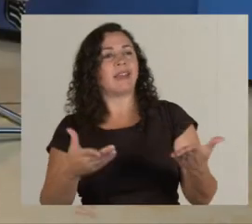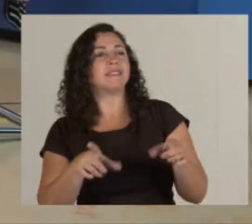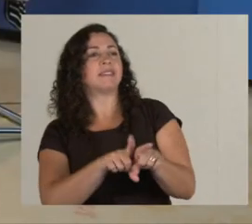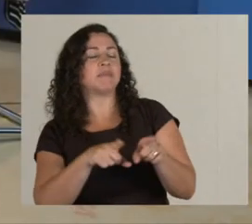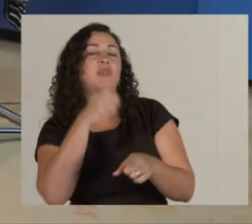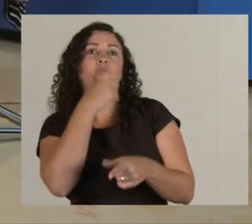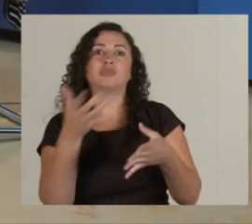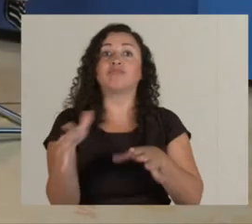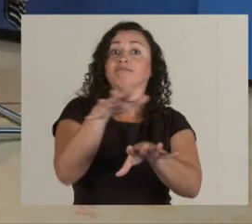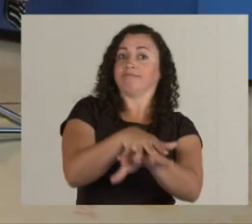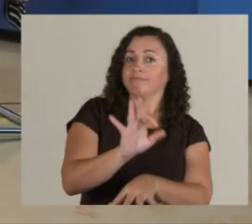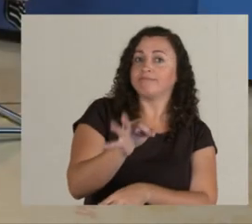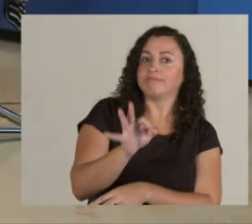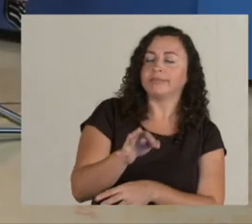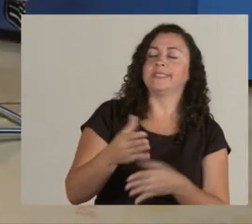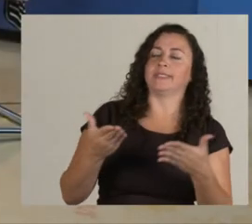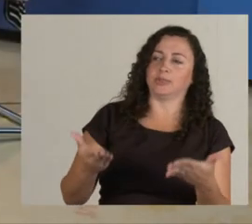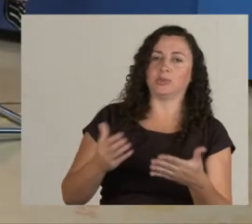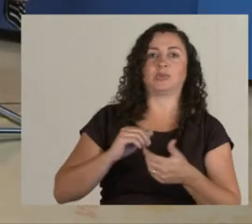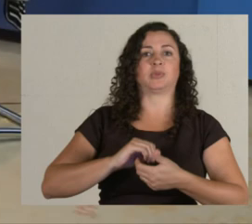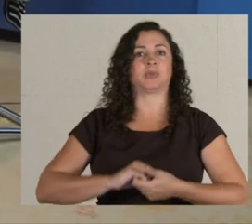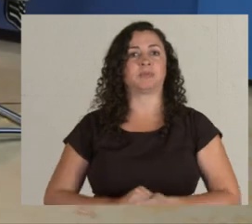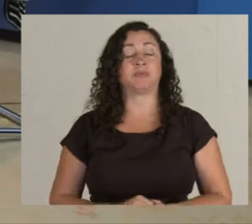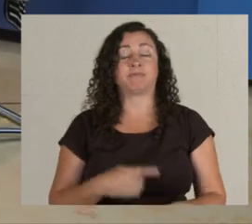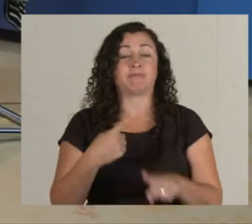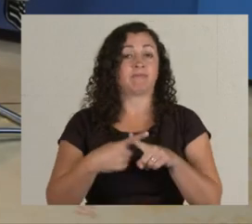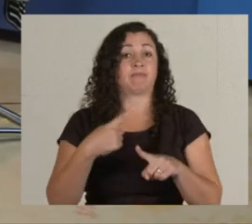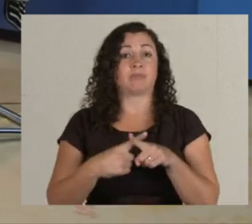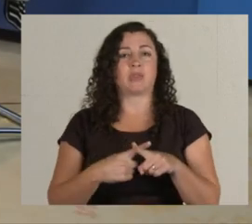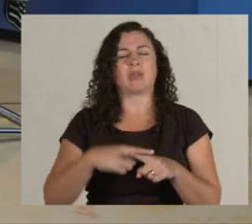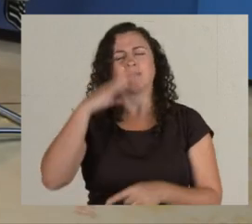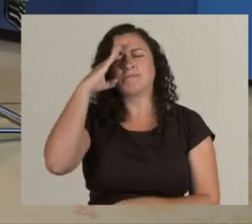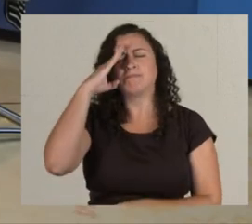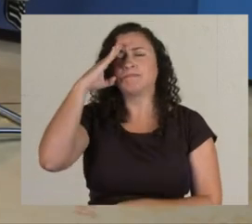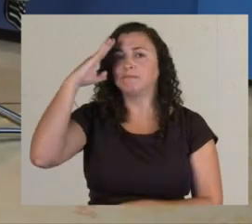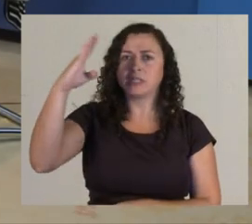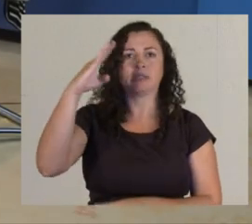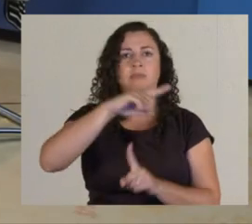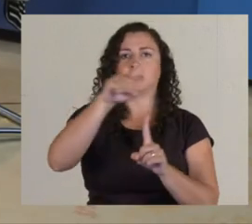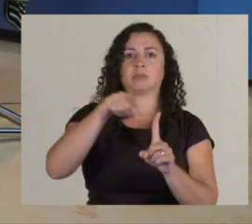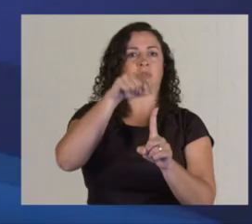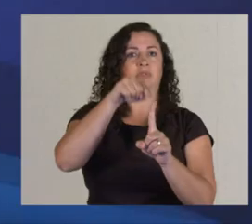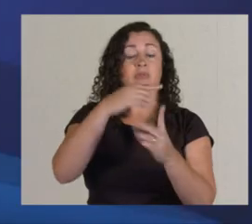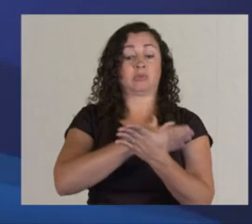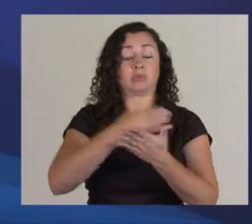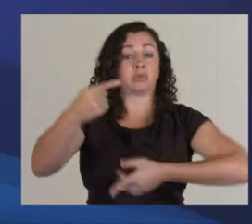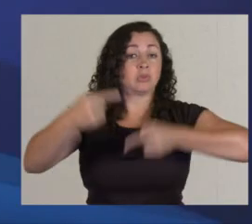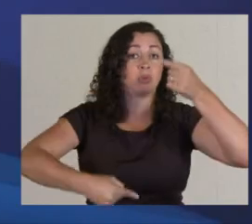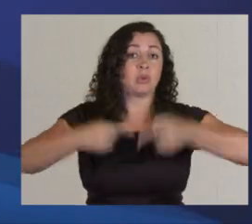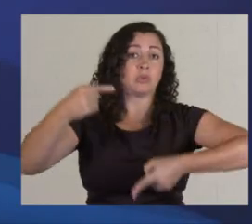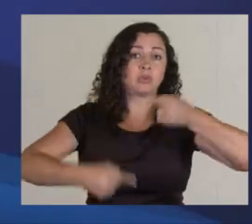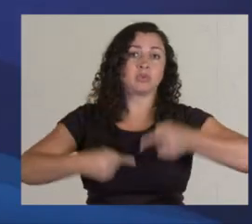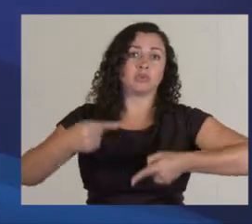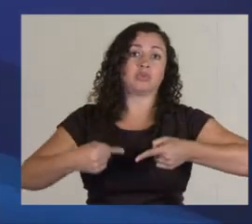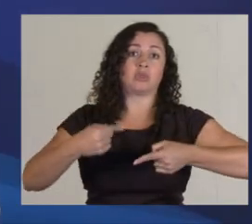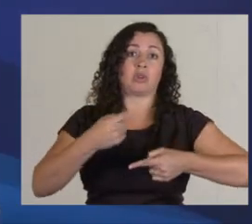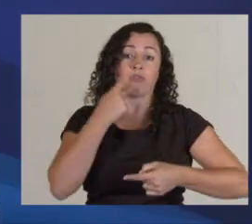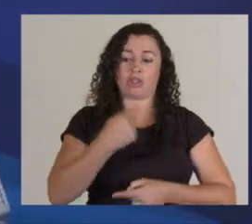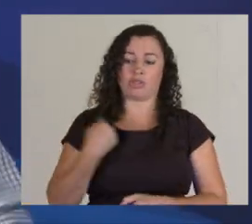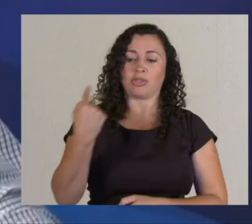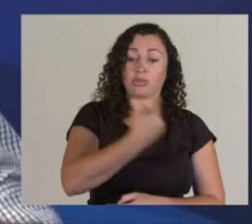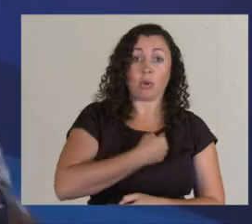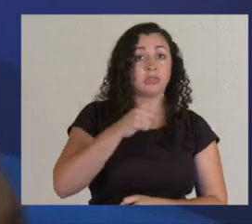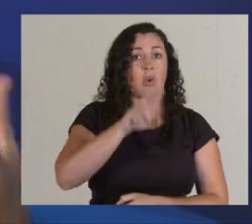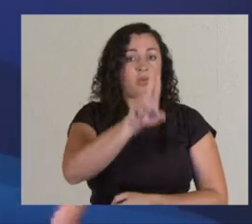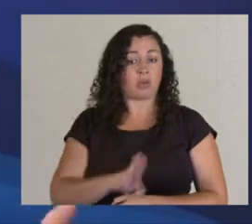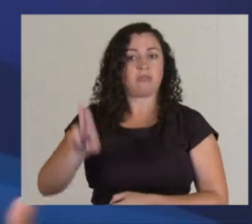promovendo essa inclusão tão necessária, né, professor? Exatamente. Porque o princípio todo, quando nós começamos essa discussão, quando eu digo